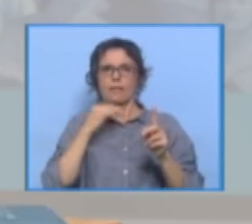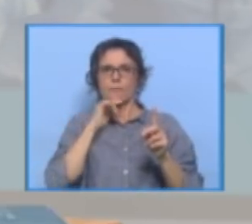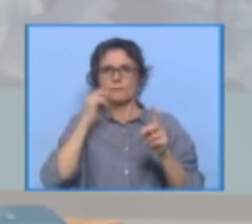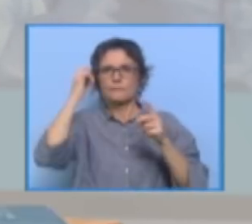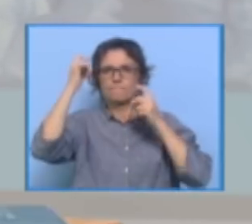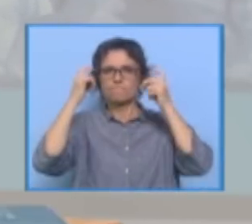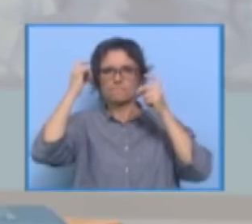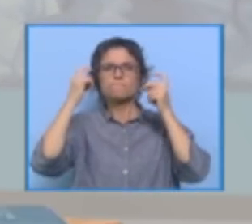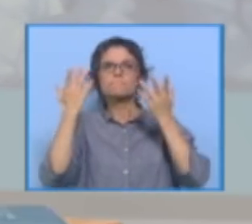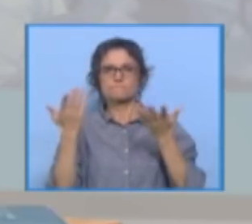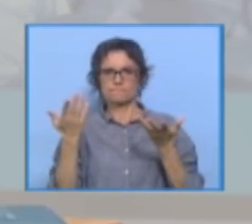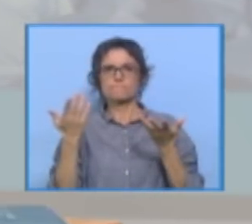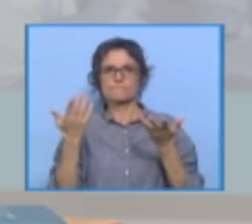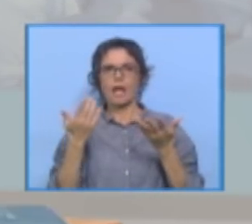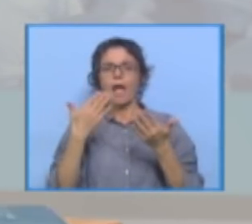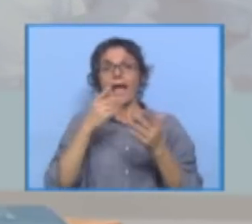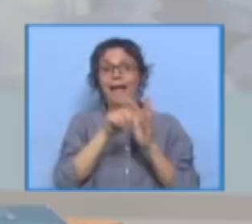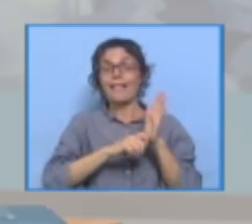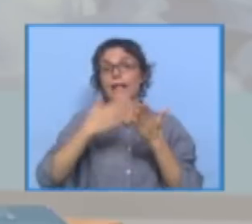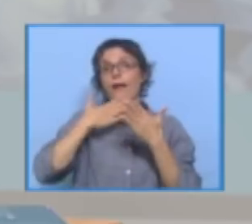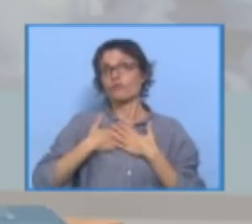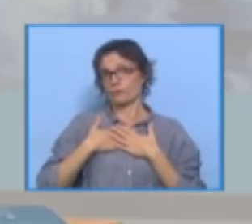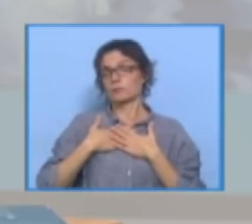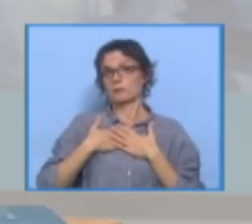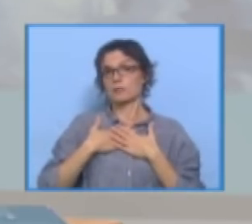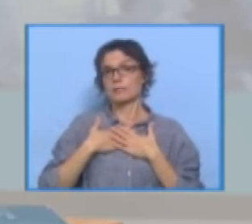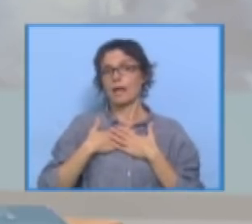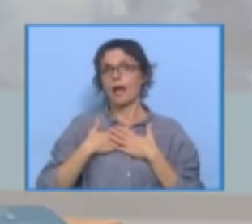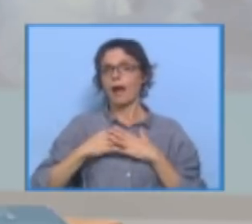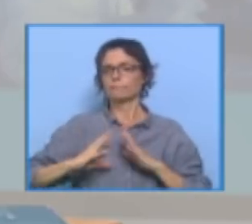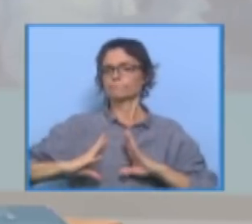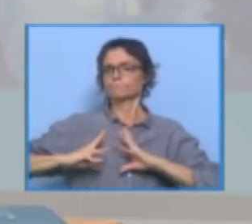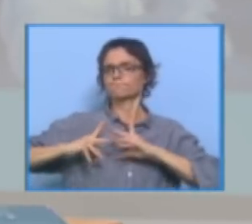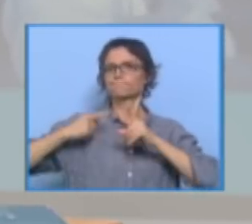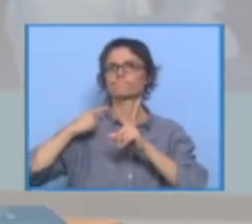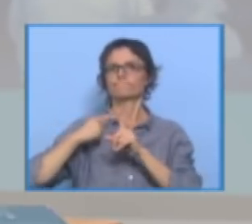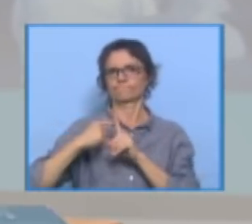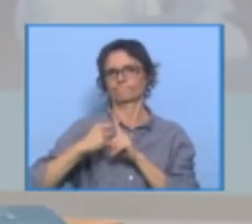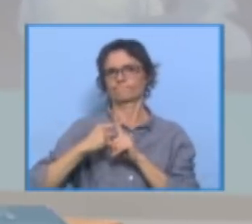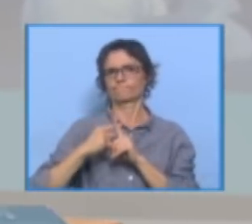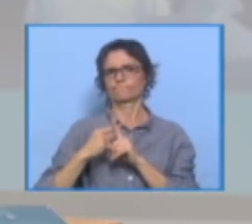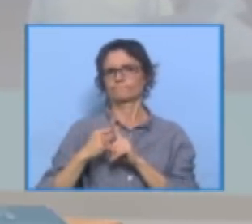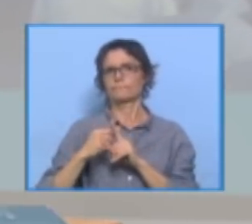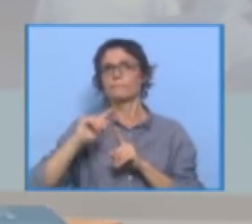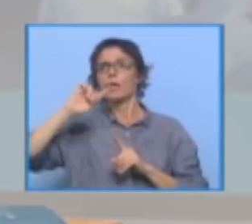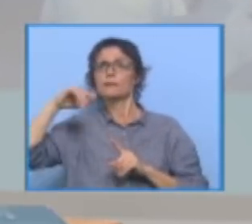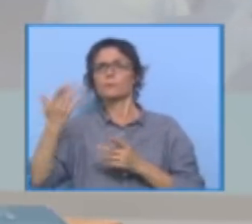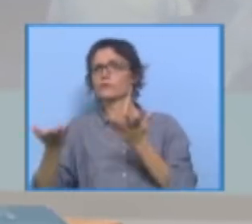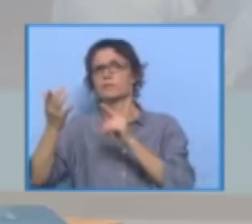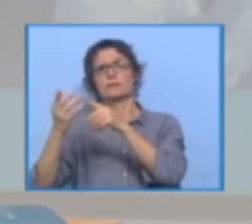a ser mais homens, mais pessoas, melhores uns para os outros. Existem outras propostas legislativas que pretendem acabar com o